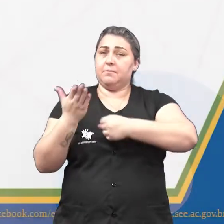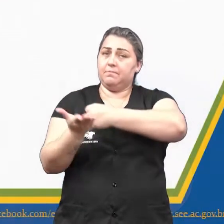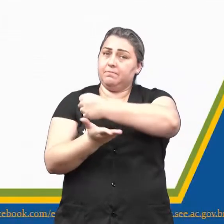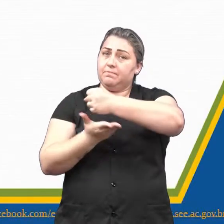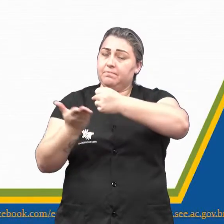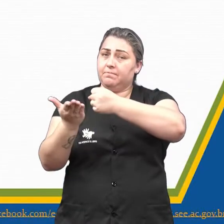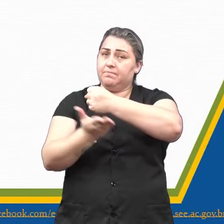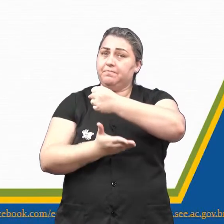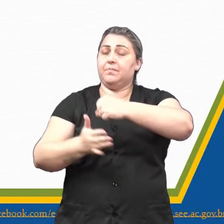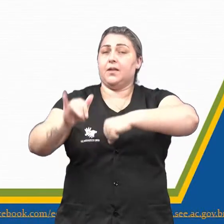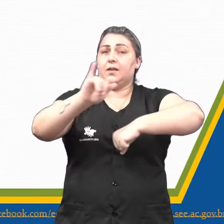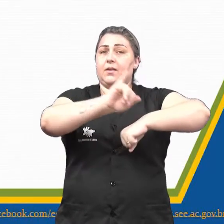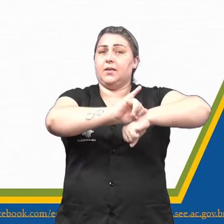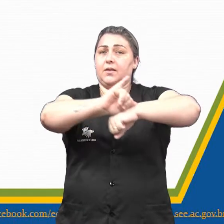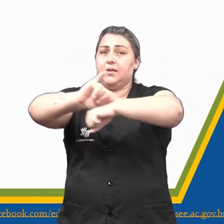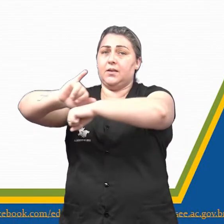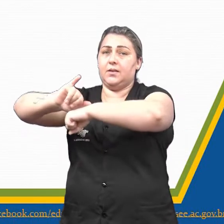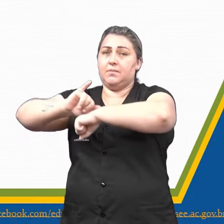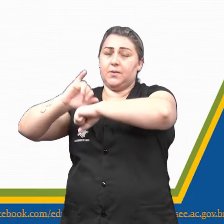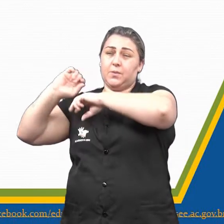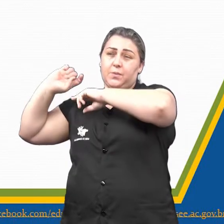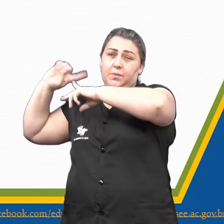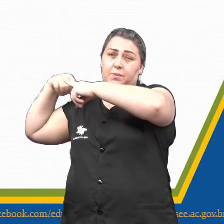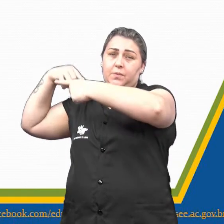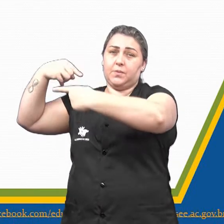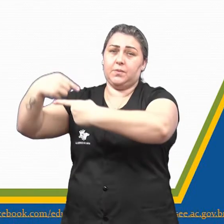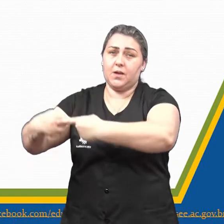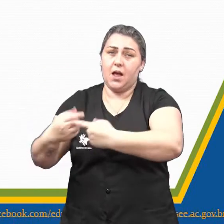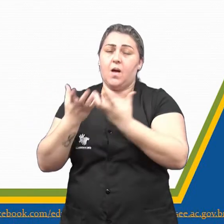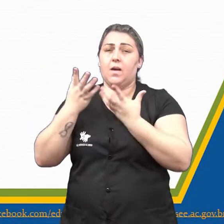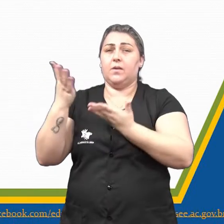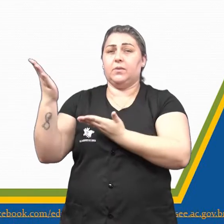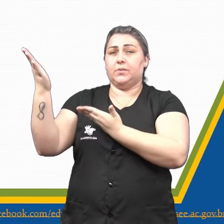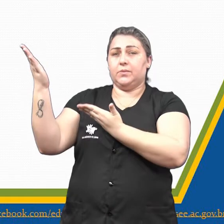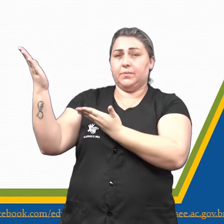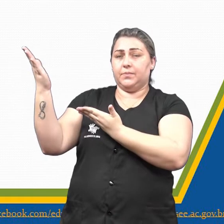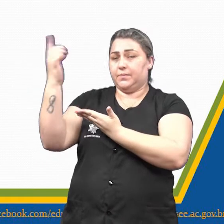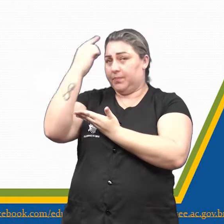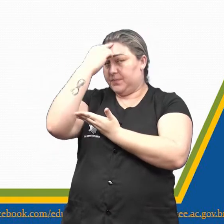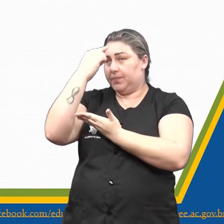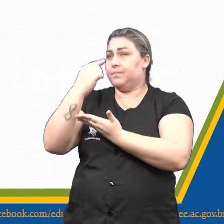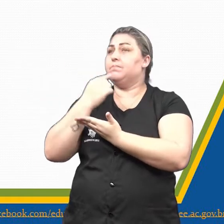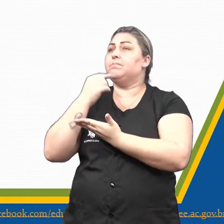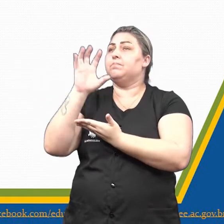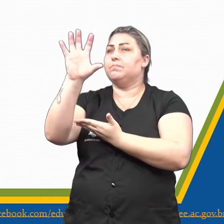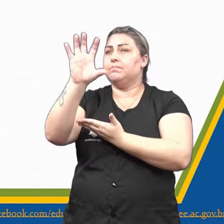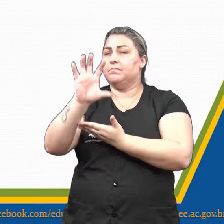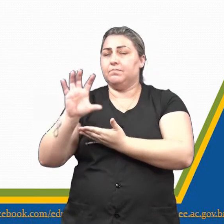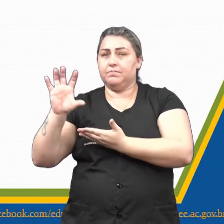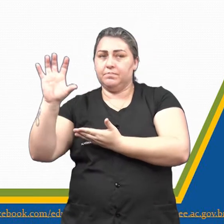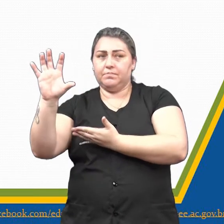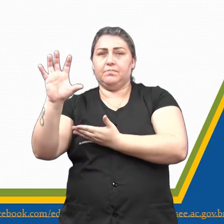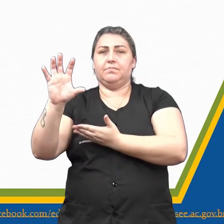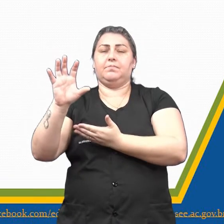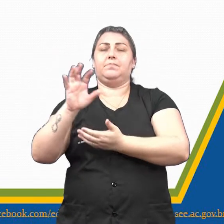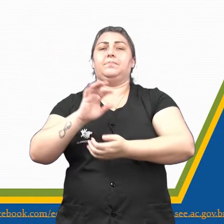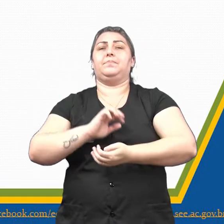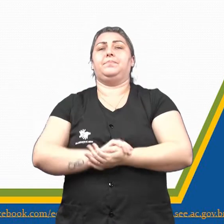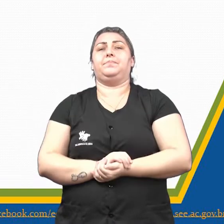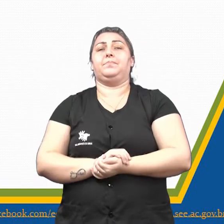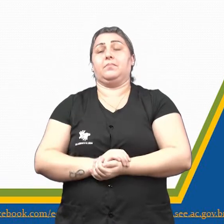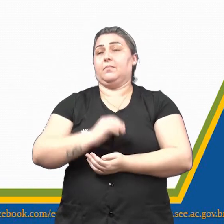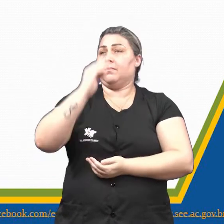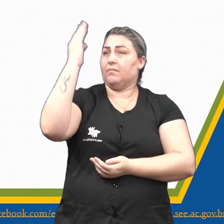as capitanias hereditárias. Quero que vocês observem o mapa e vejam aí as capitanias hereditárias.